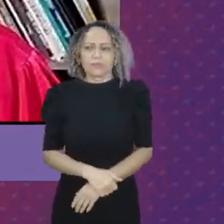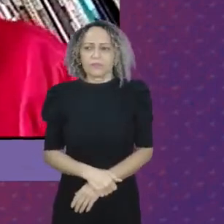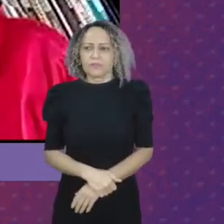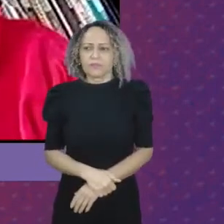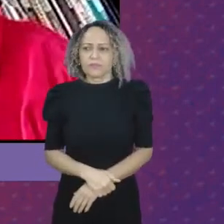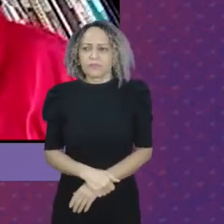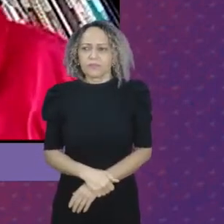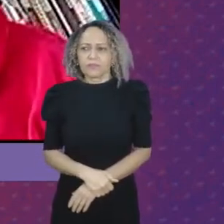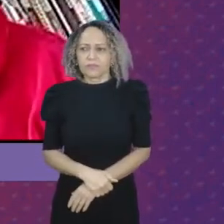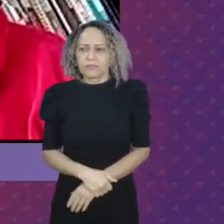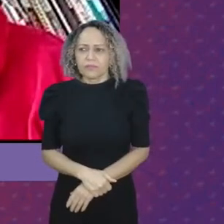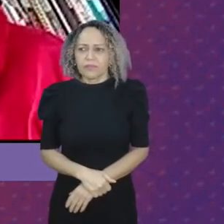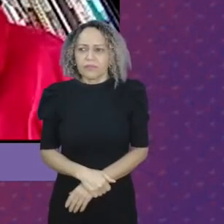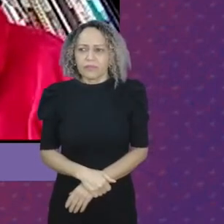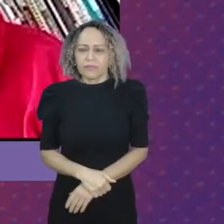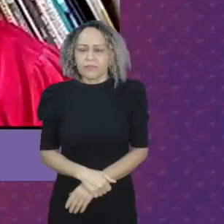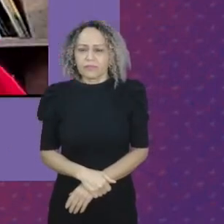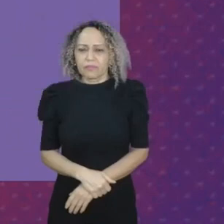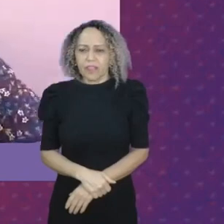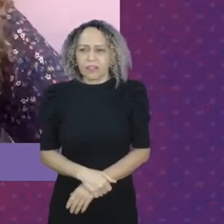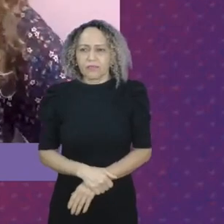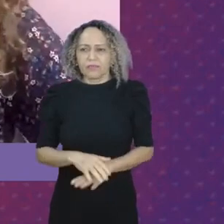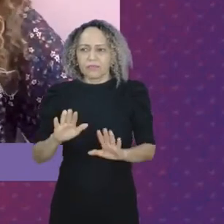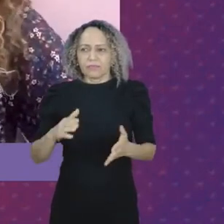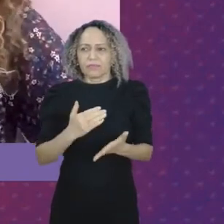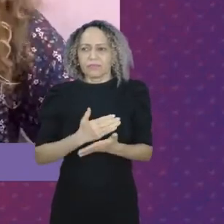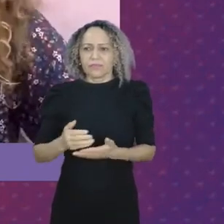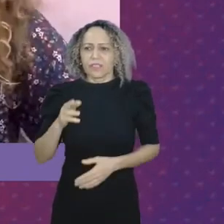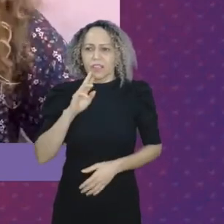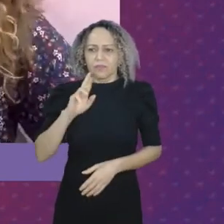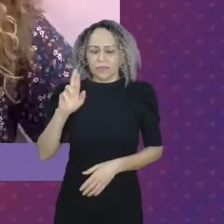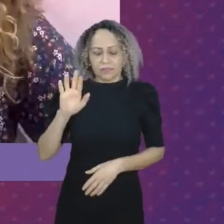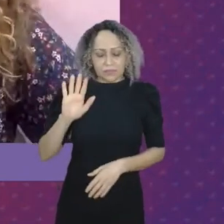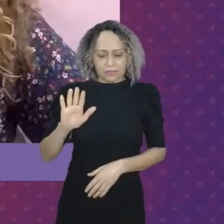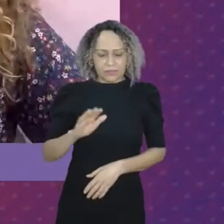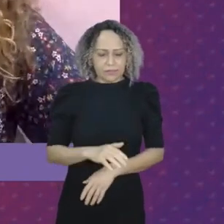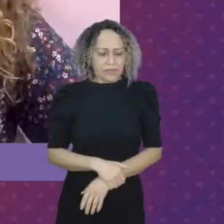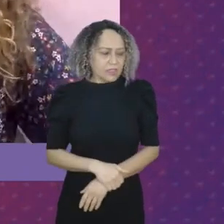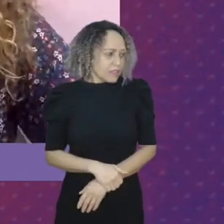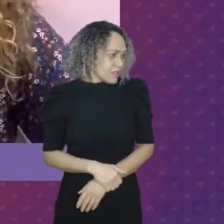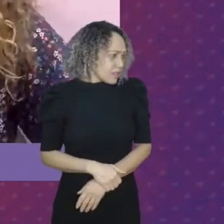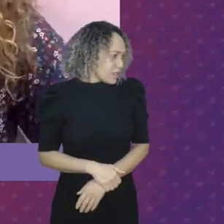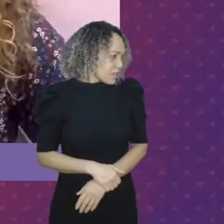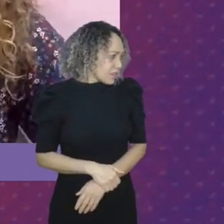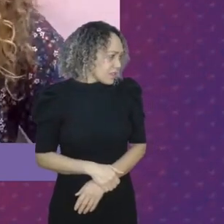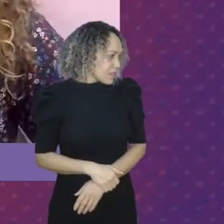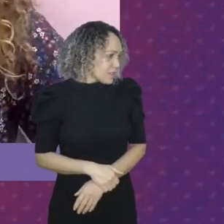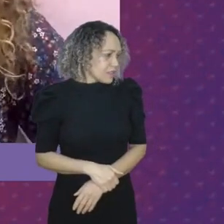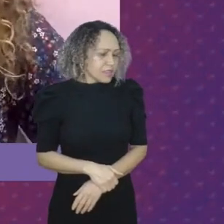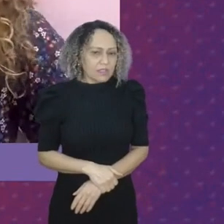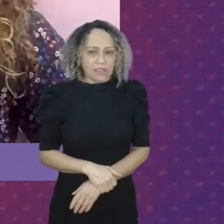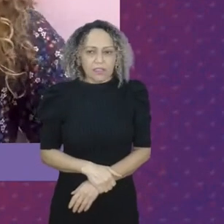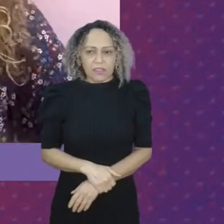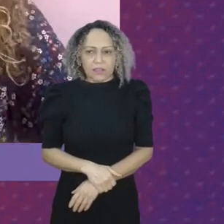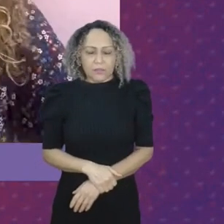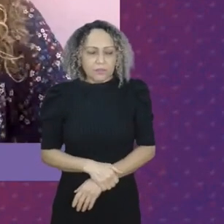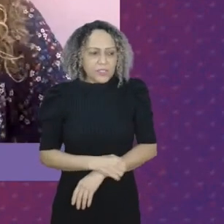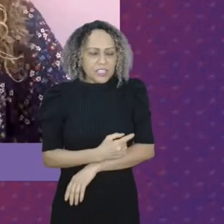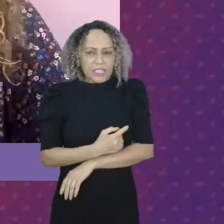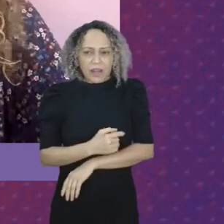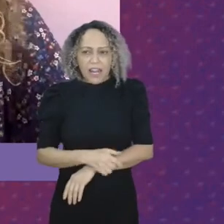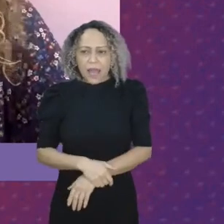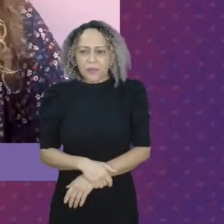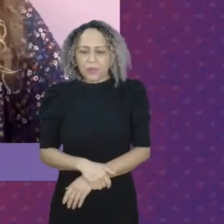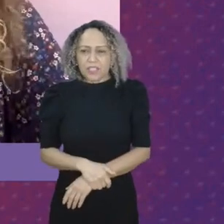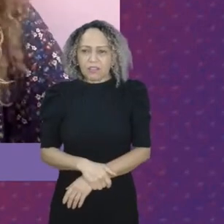colocou... Já comecei respondendo. Na linha do que a Cacau falou, o que nós